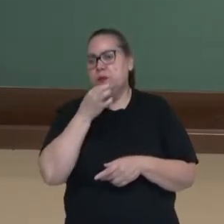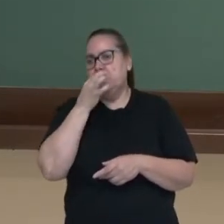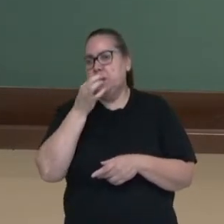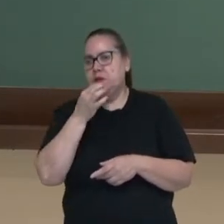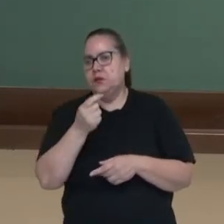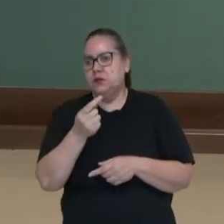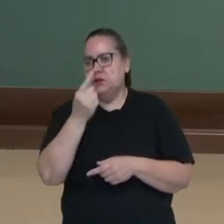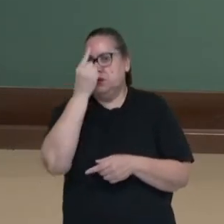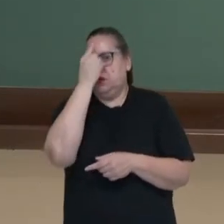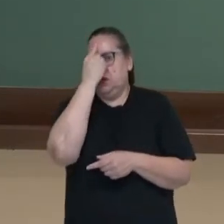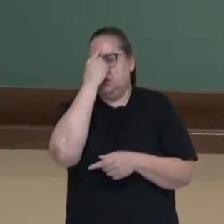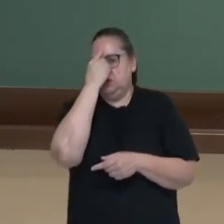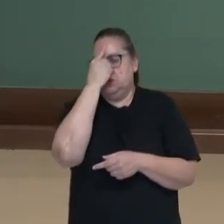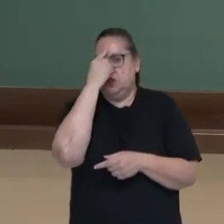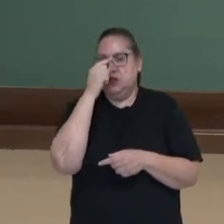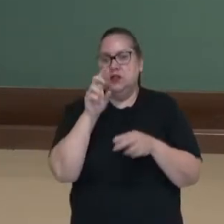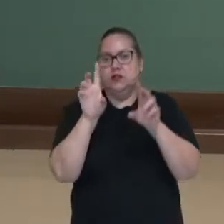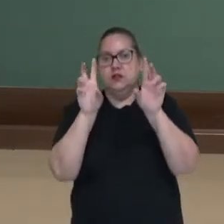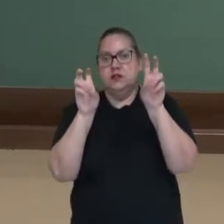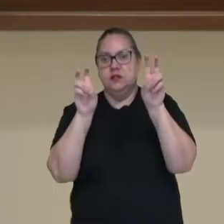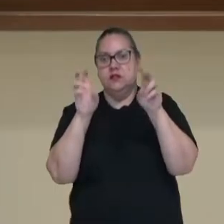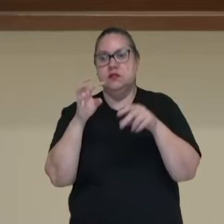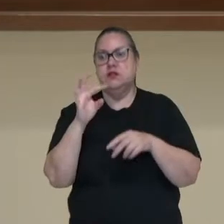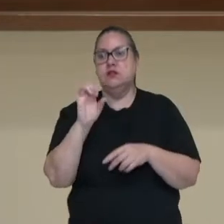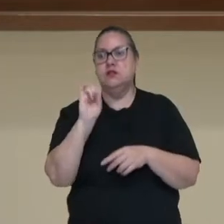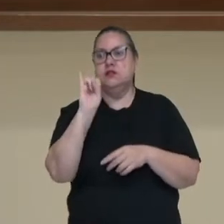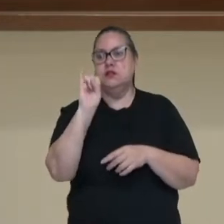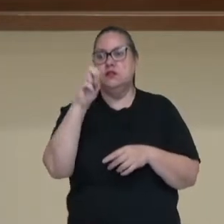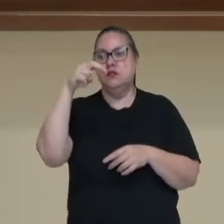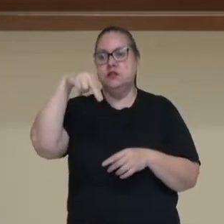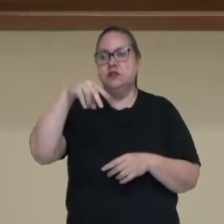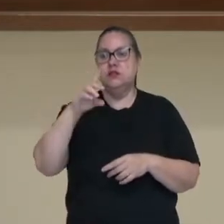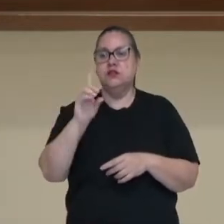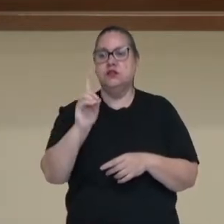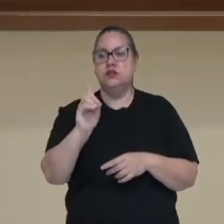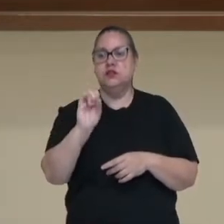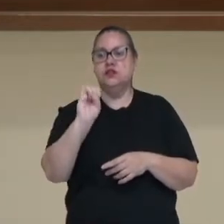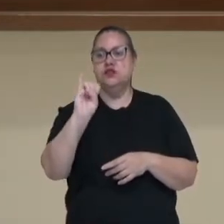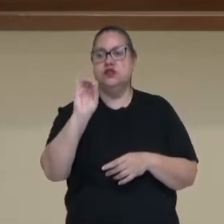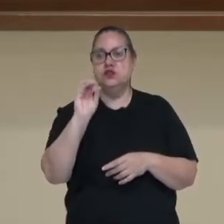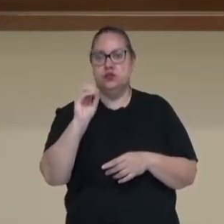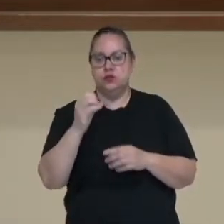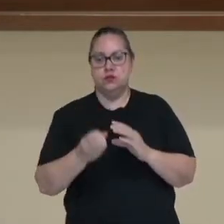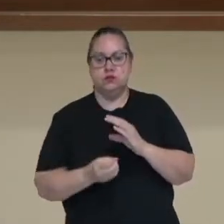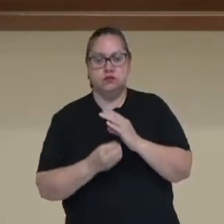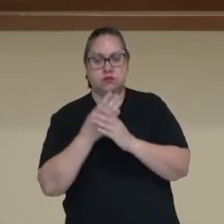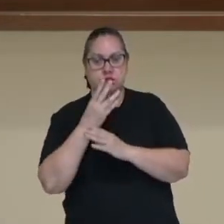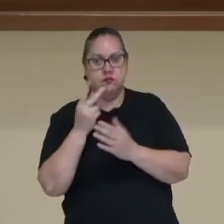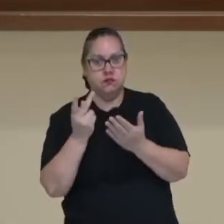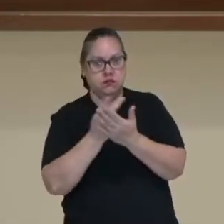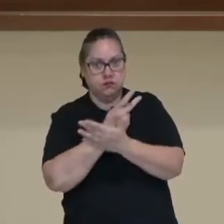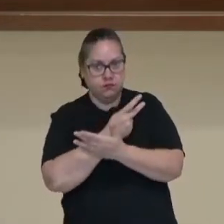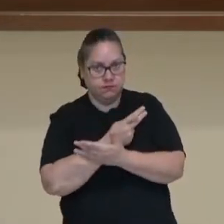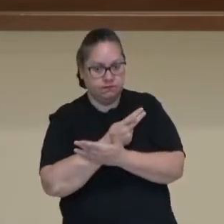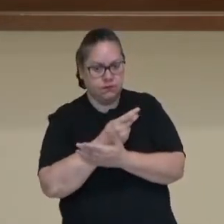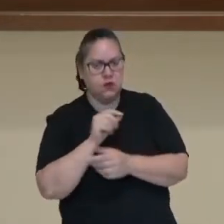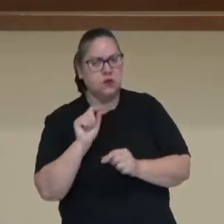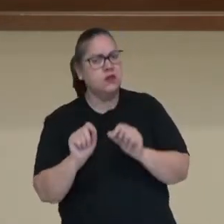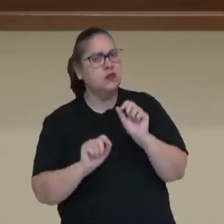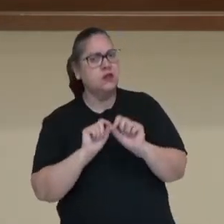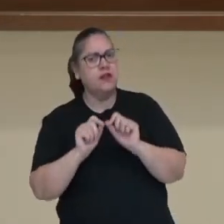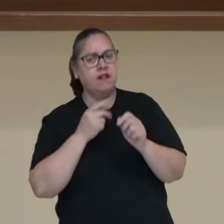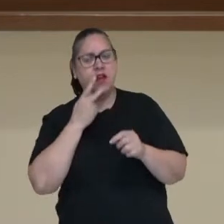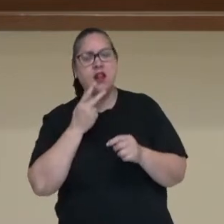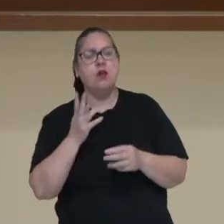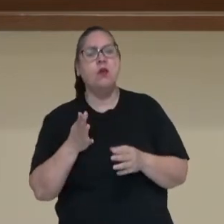o próprio termo índio tem uma conotação, uma origem, né, equivocada. Ah, então como é que a gente faz, professor? Povos